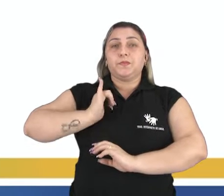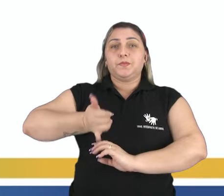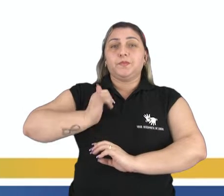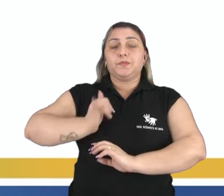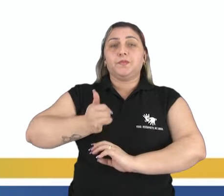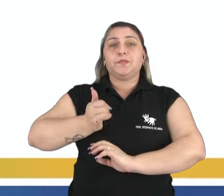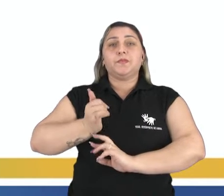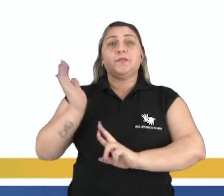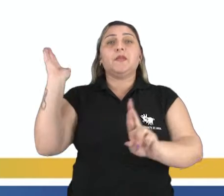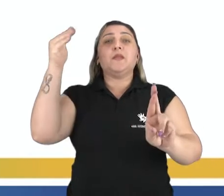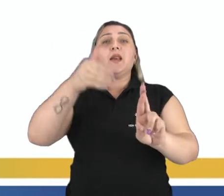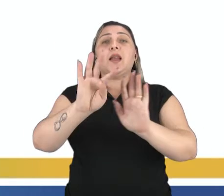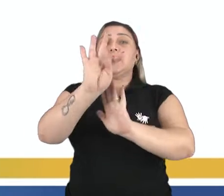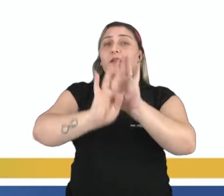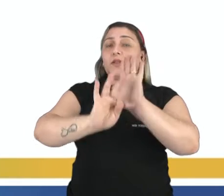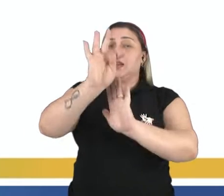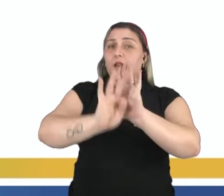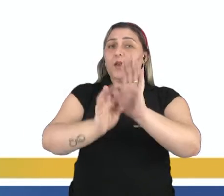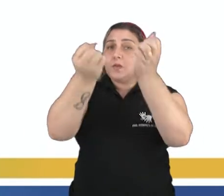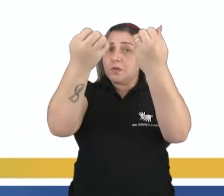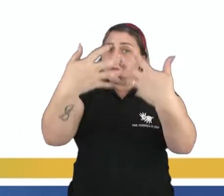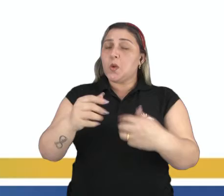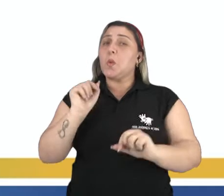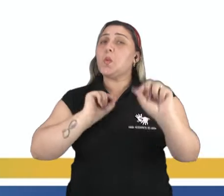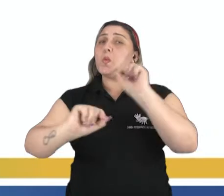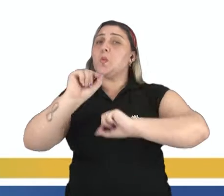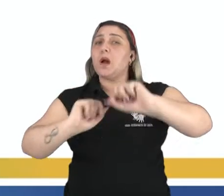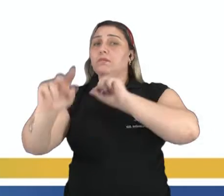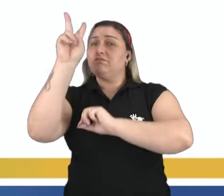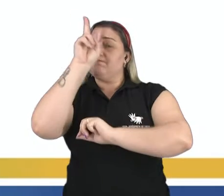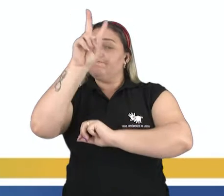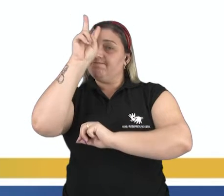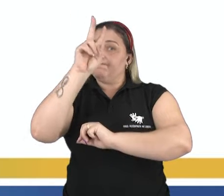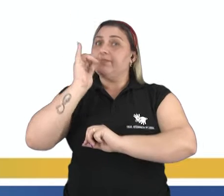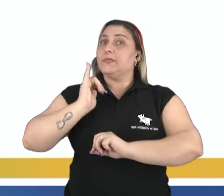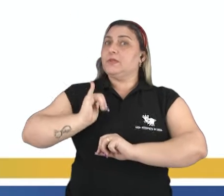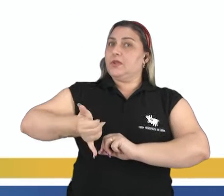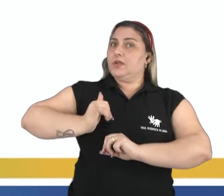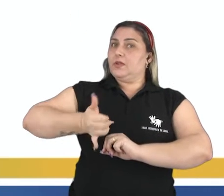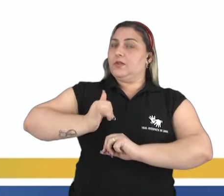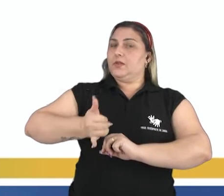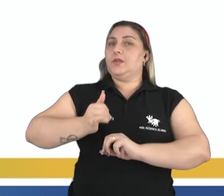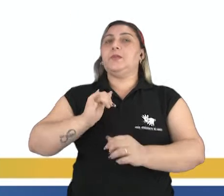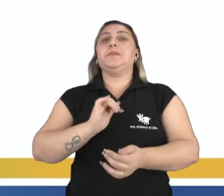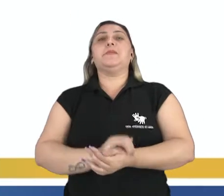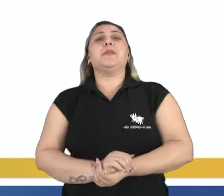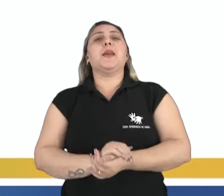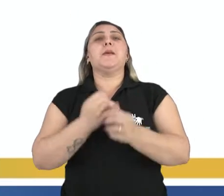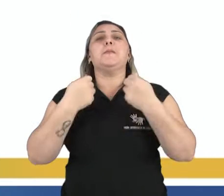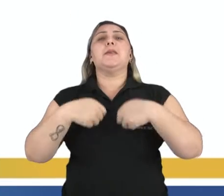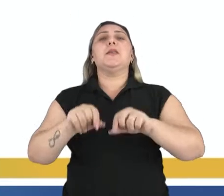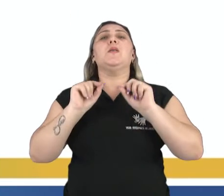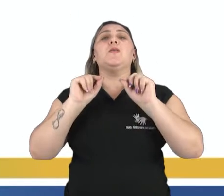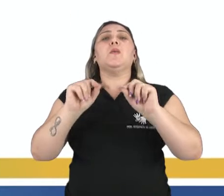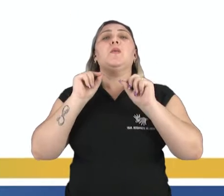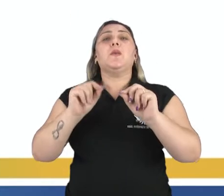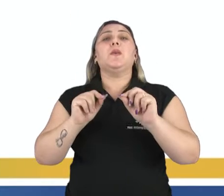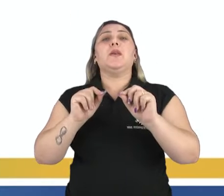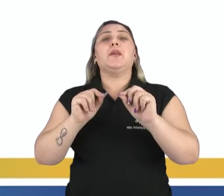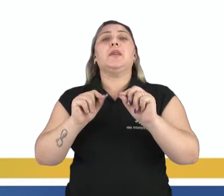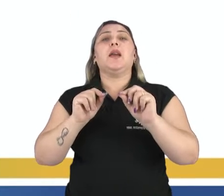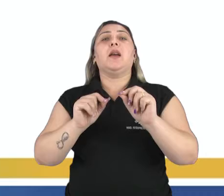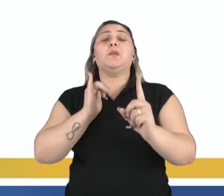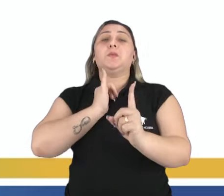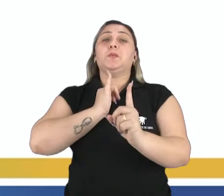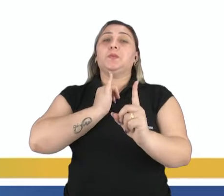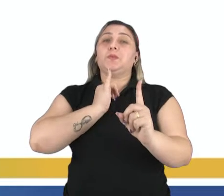se refere ao quê? A textos que contam uma história, por isso narrativo, tá? Para isso é necessário que o narrador, né,